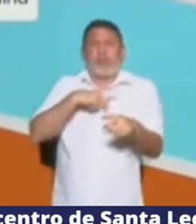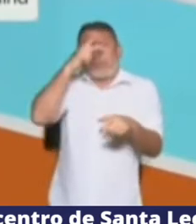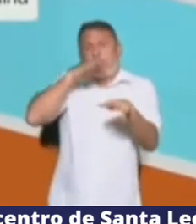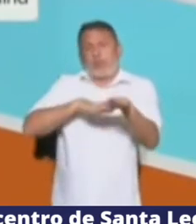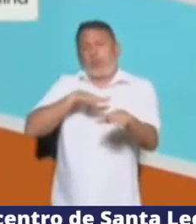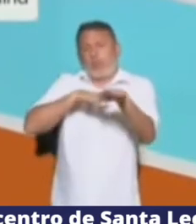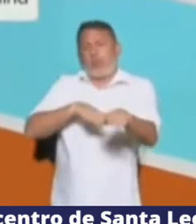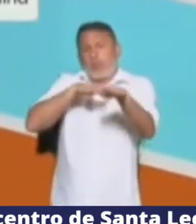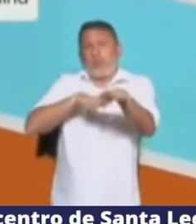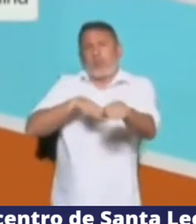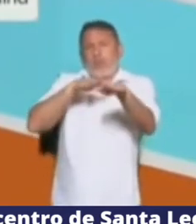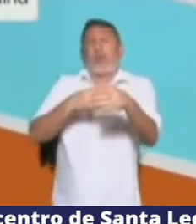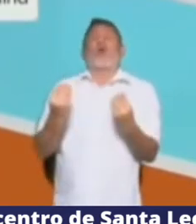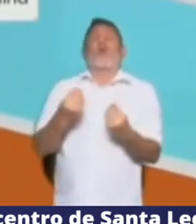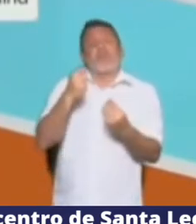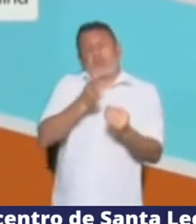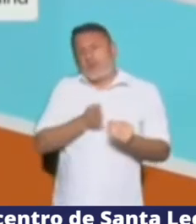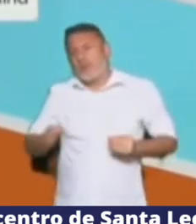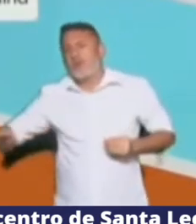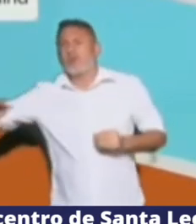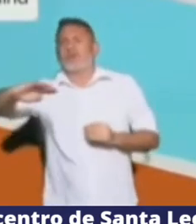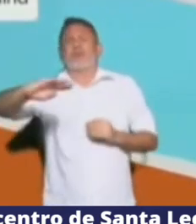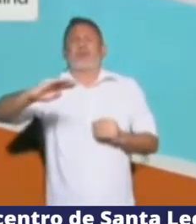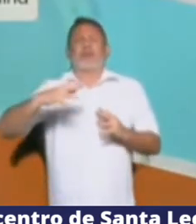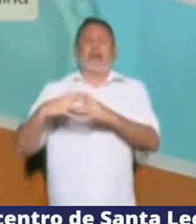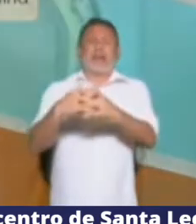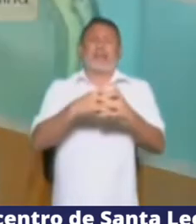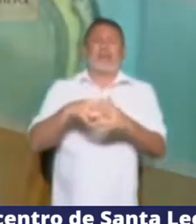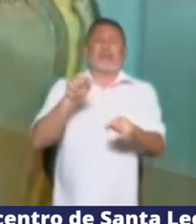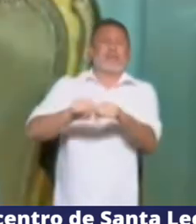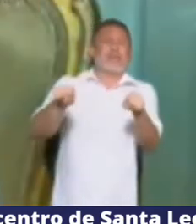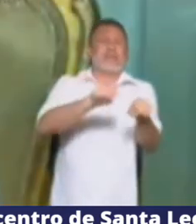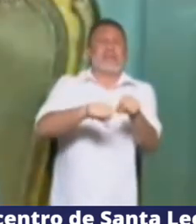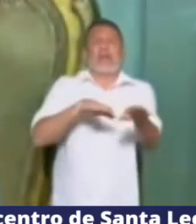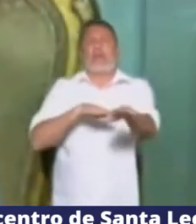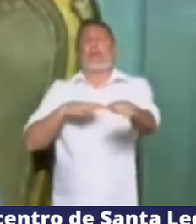projeto? Muito bem, Felipe. Existe sim.